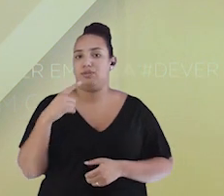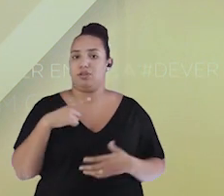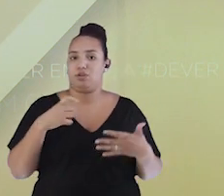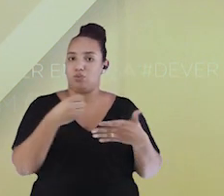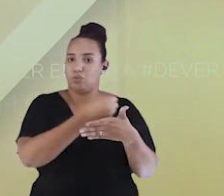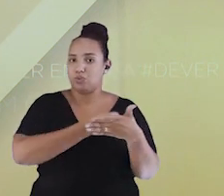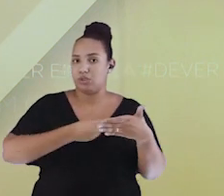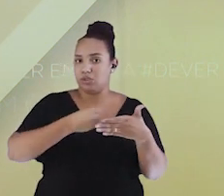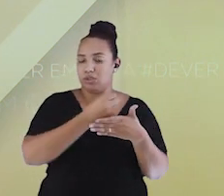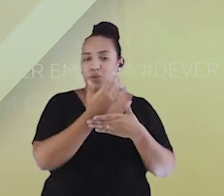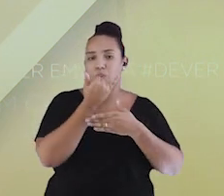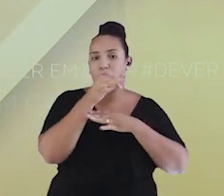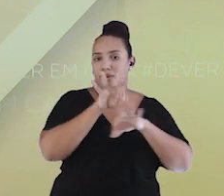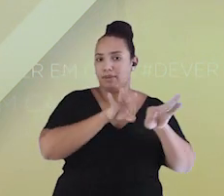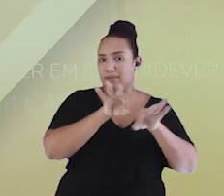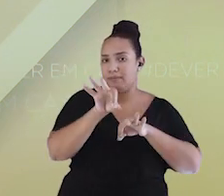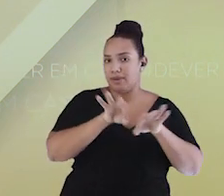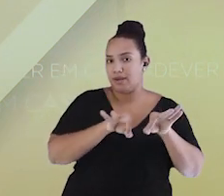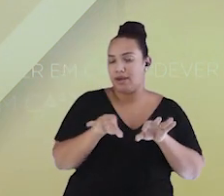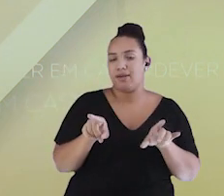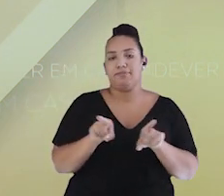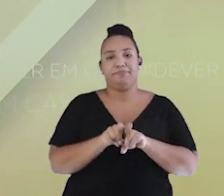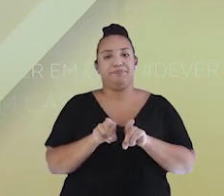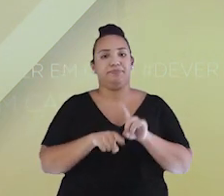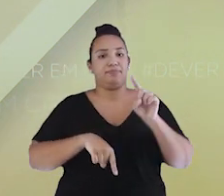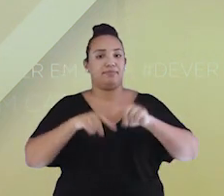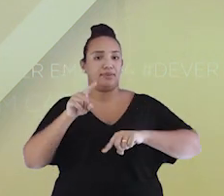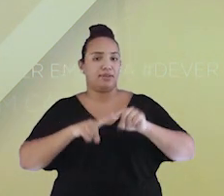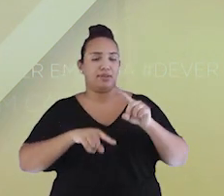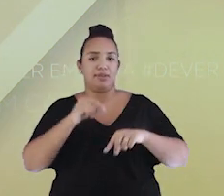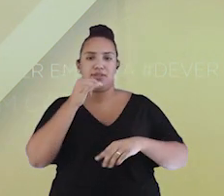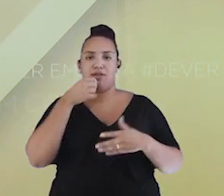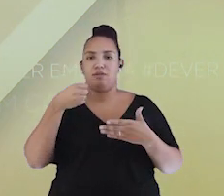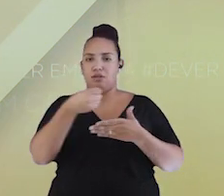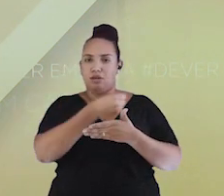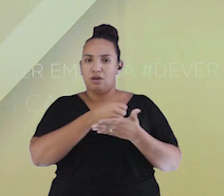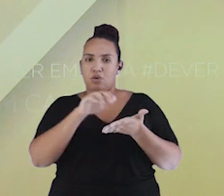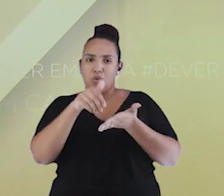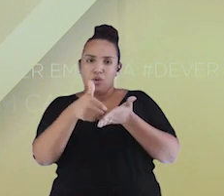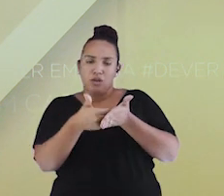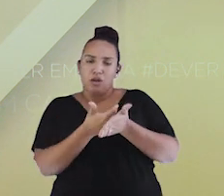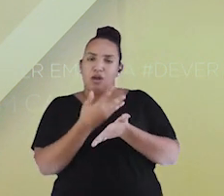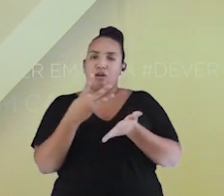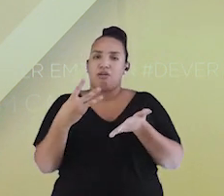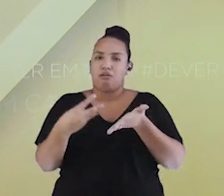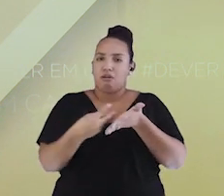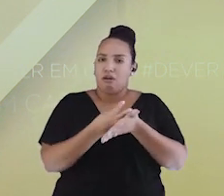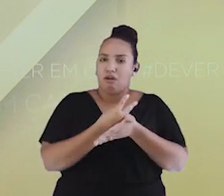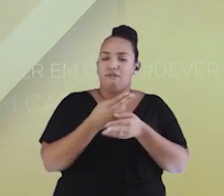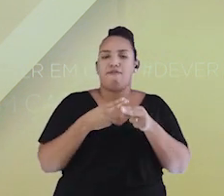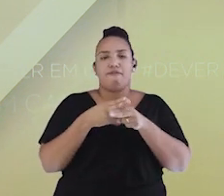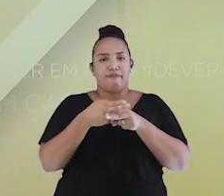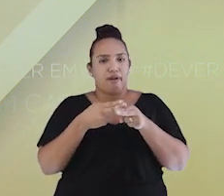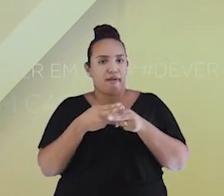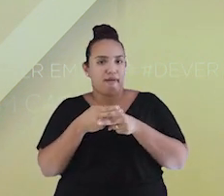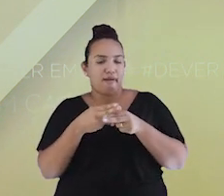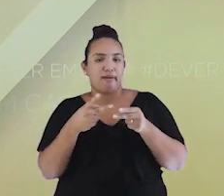os alimentos, utensílios como panelas, talheres, copos,